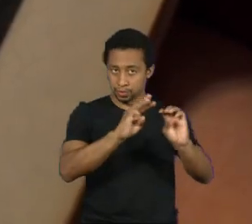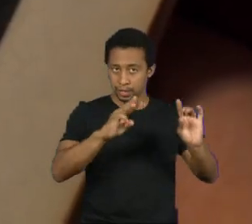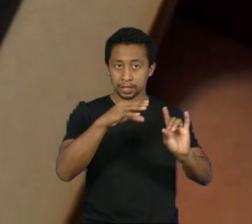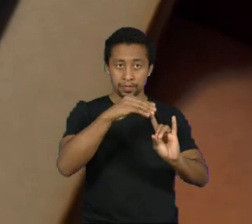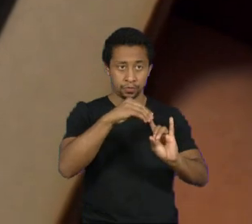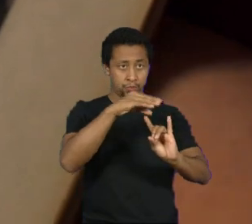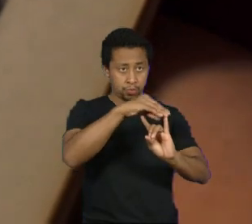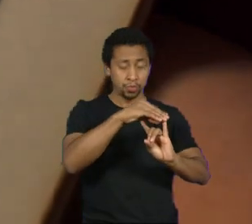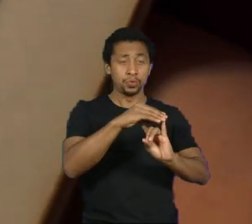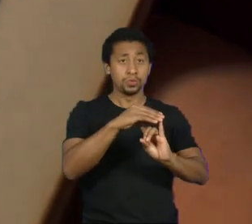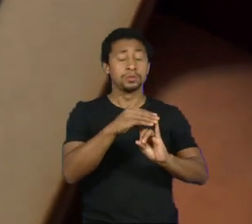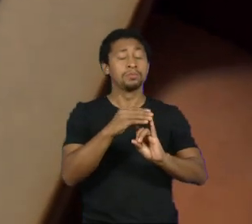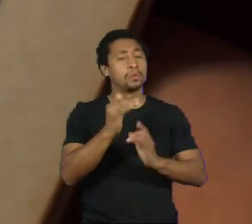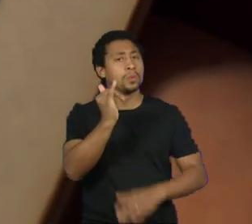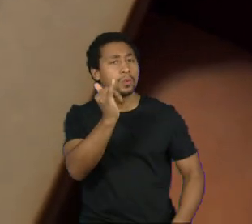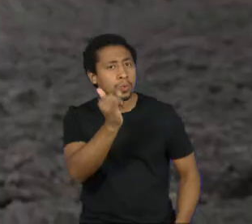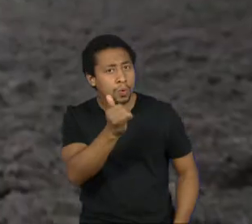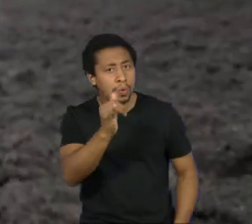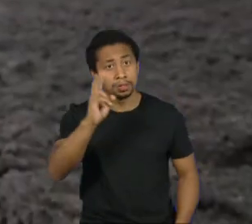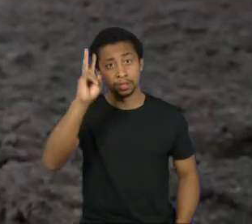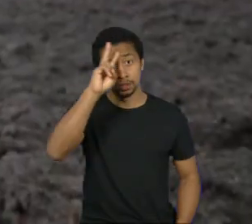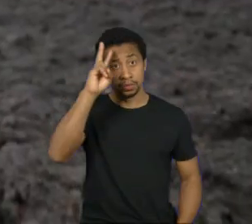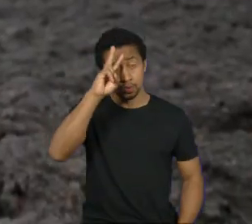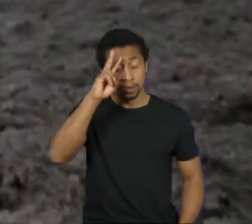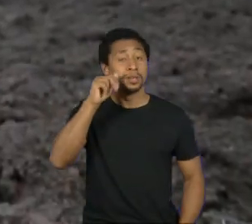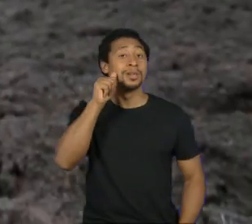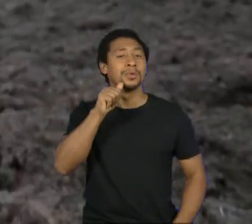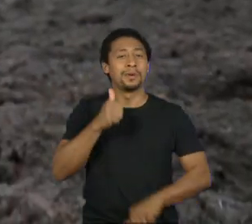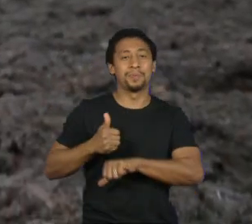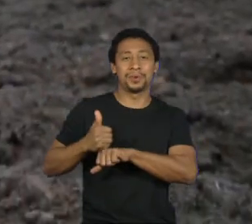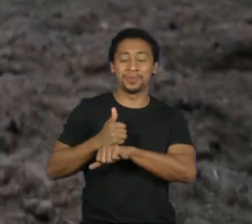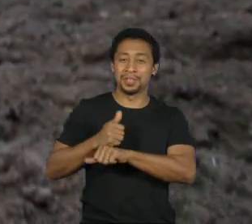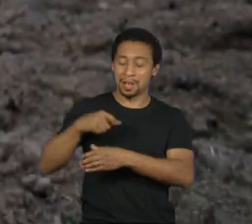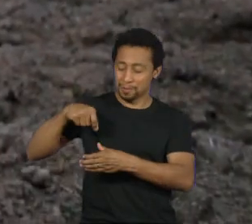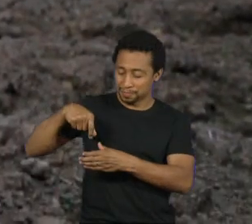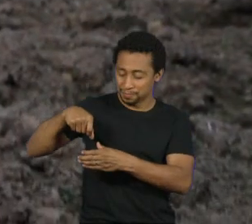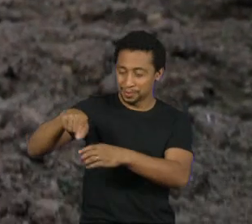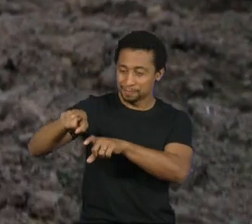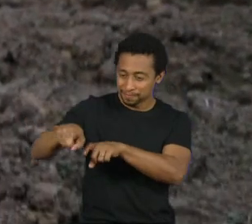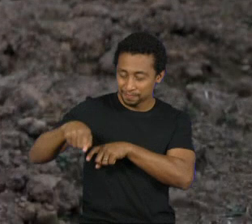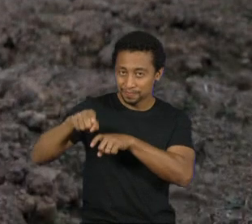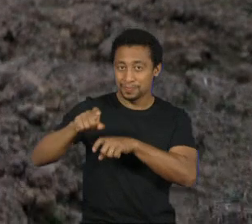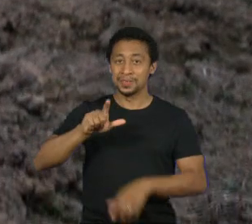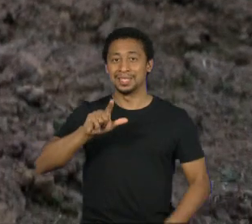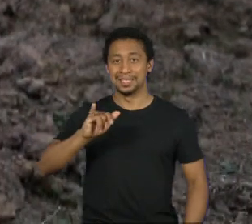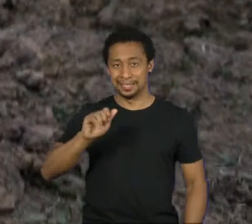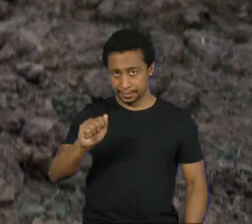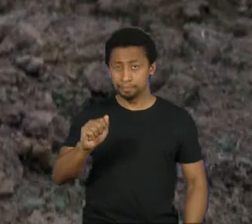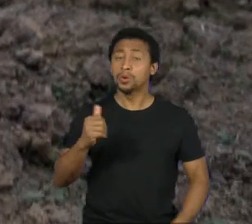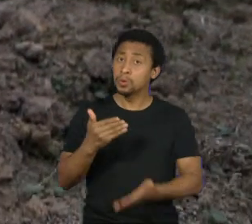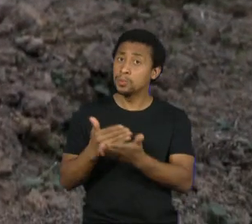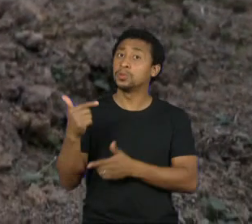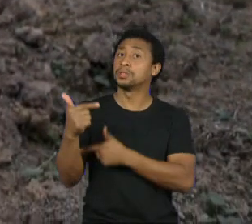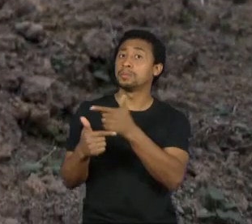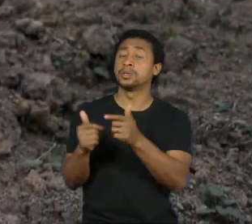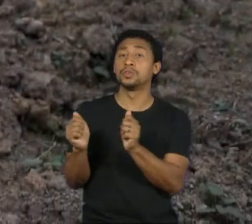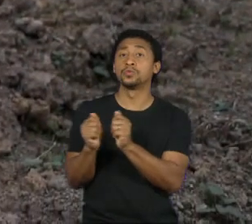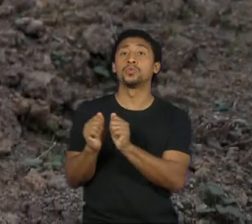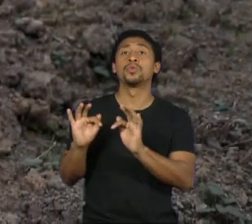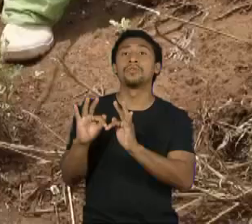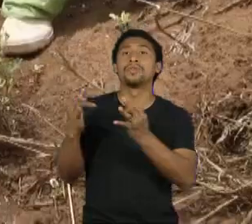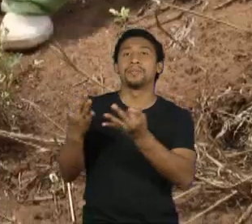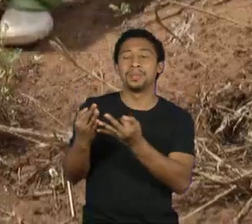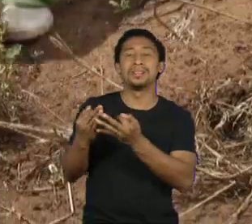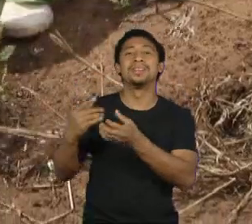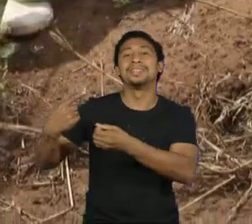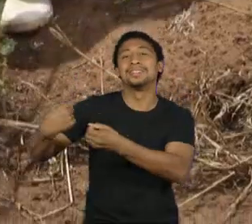da agricultora Lídia Prado. Aos 9 anos, ela começou a trabalhar com a família na lavoura de fumo, no interior do